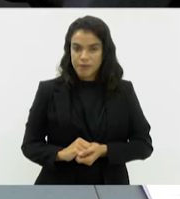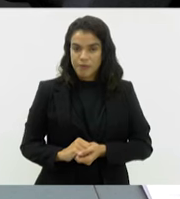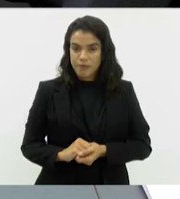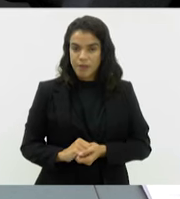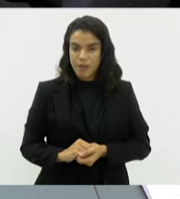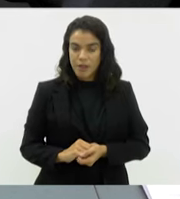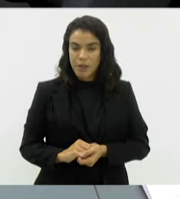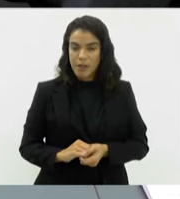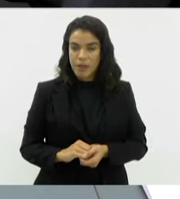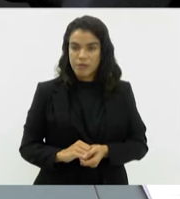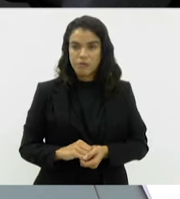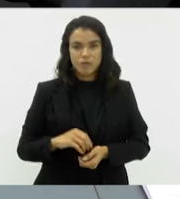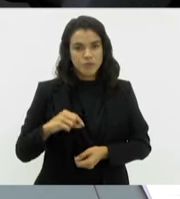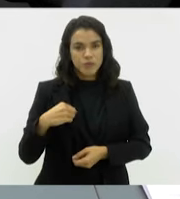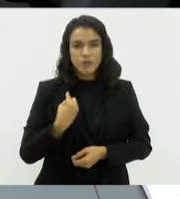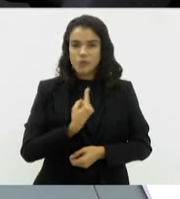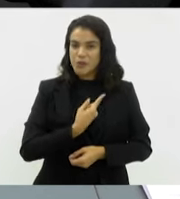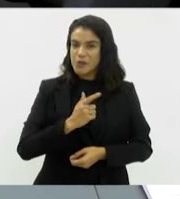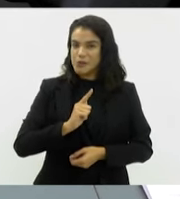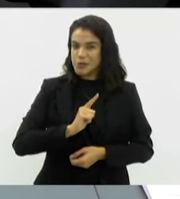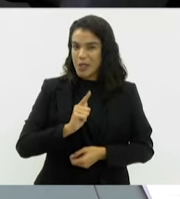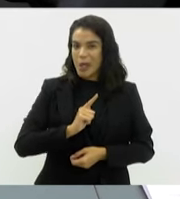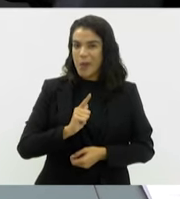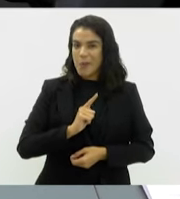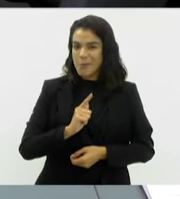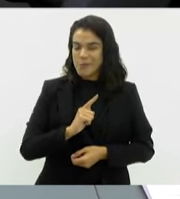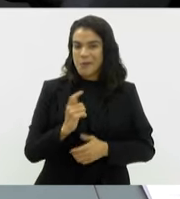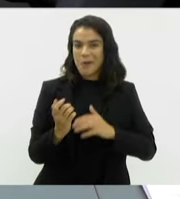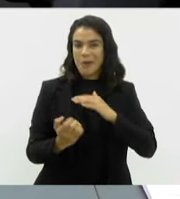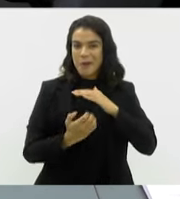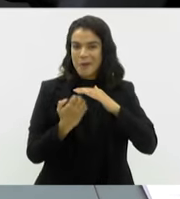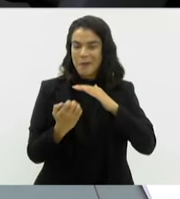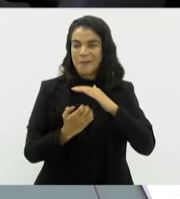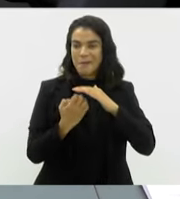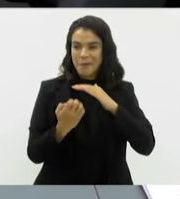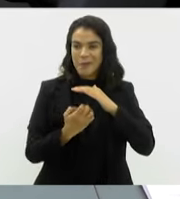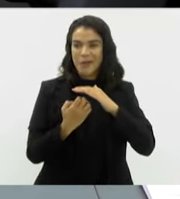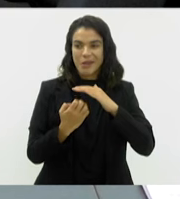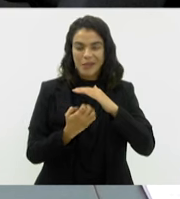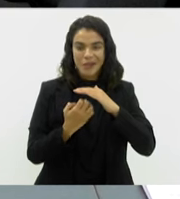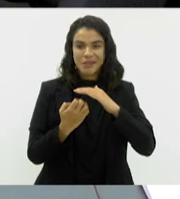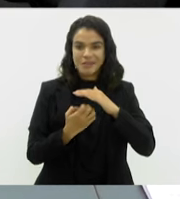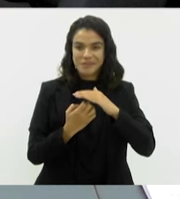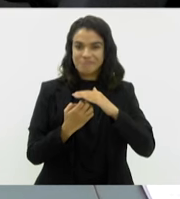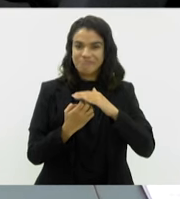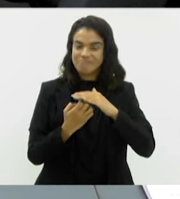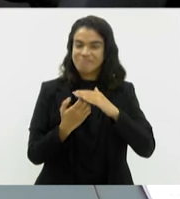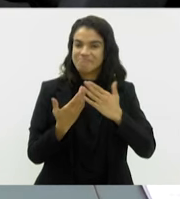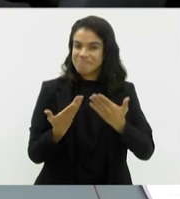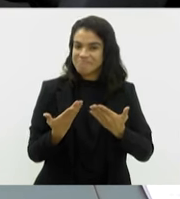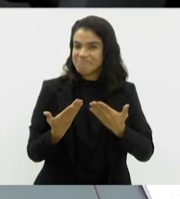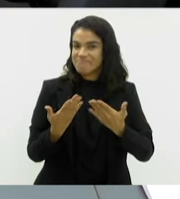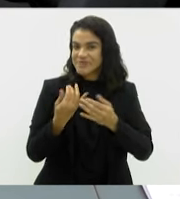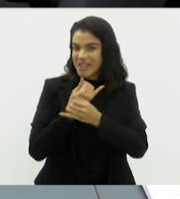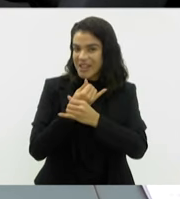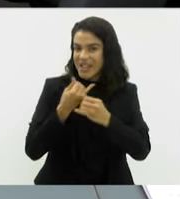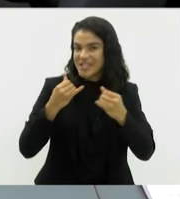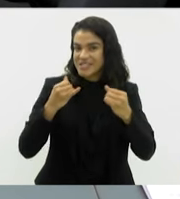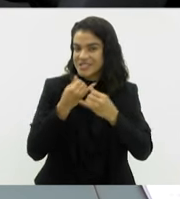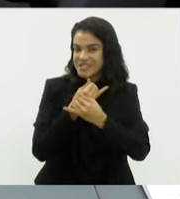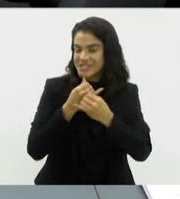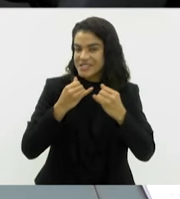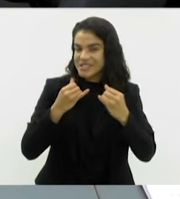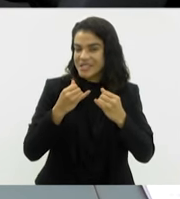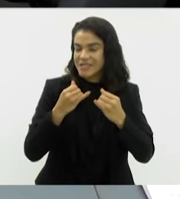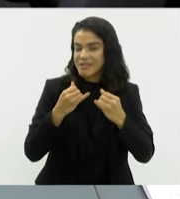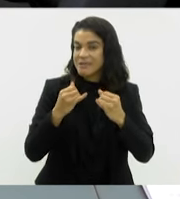Ocorre que nós temos uma agência reguladora dos serviços elétricos. Esse é